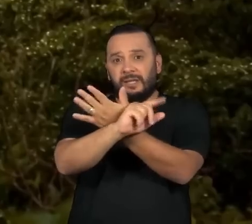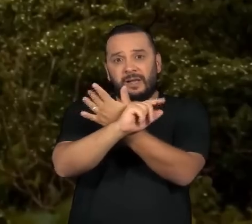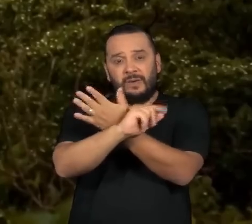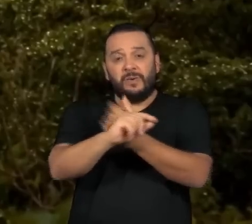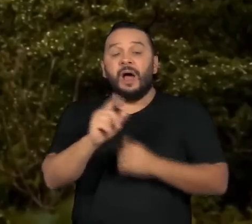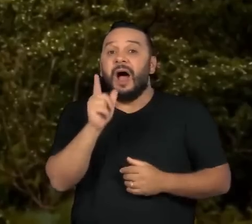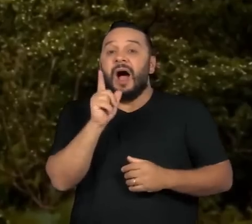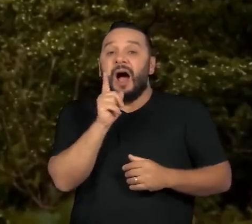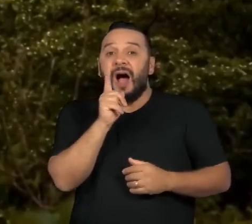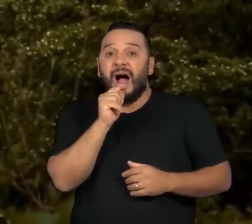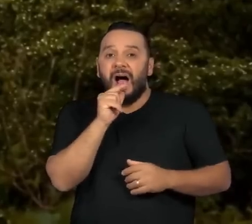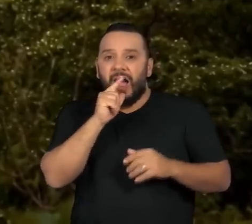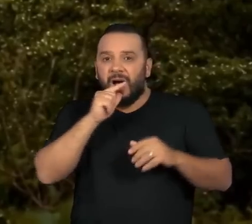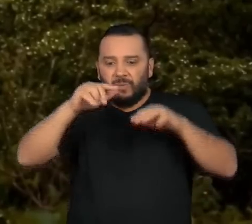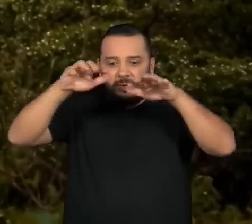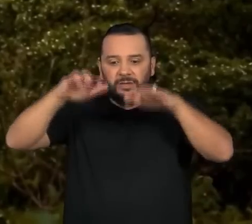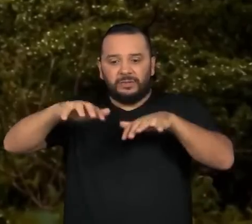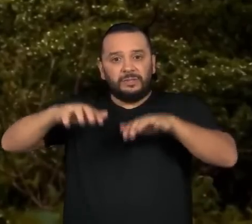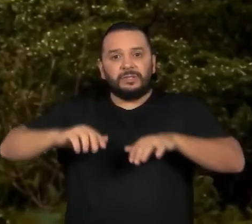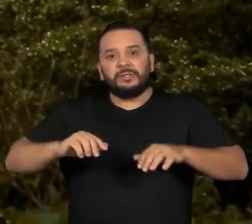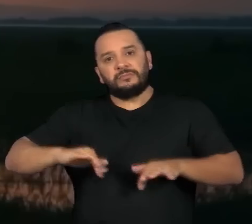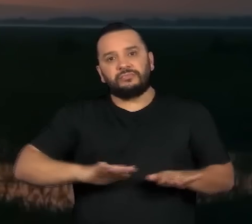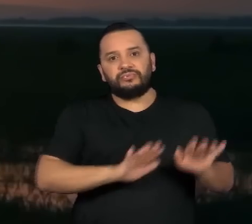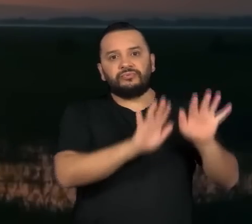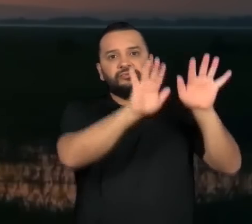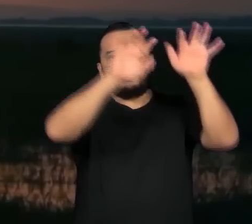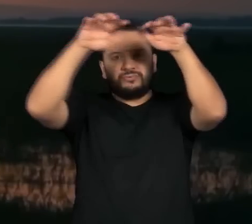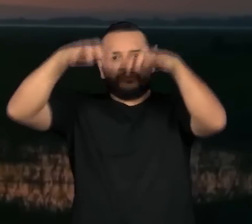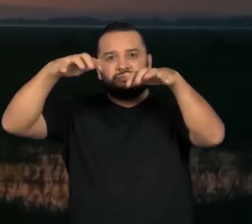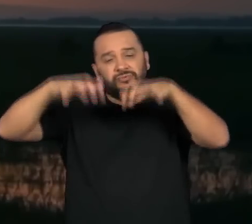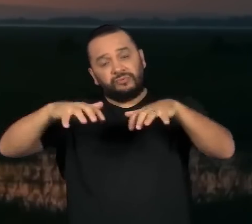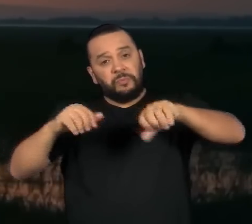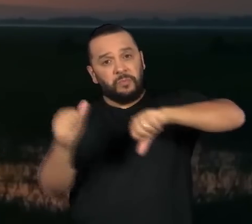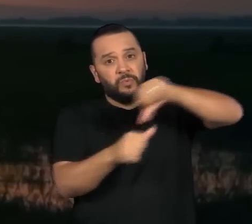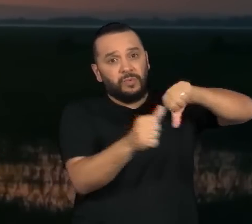aumento da temperatura e pela agropecuária.